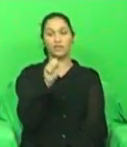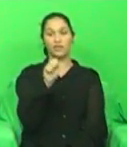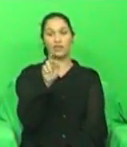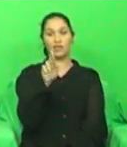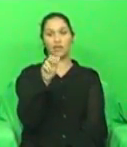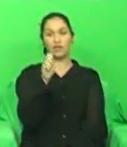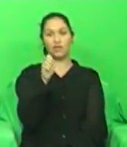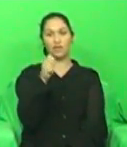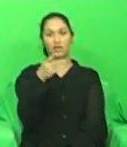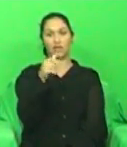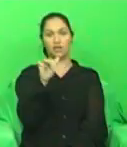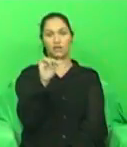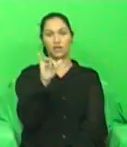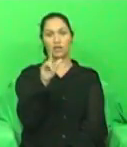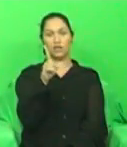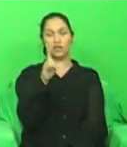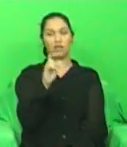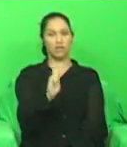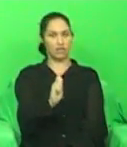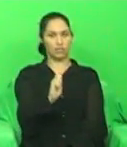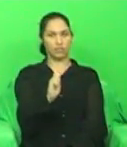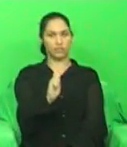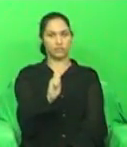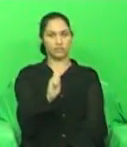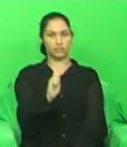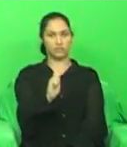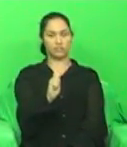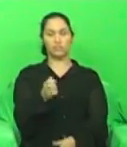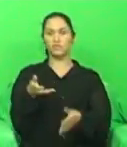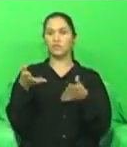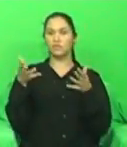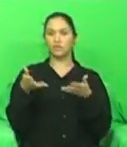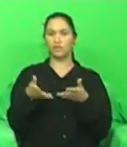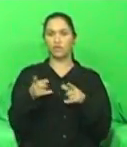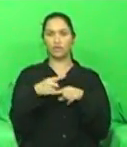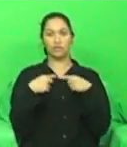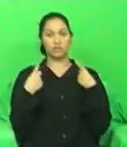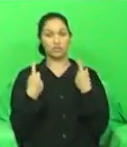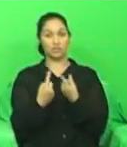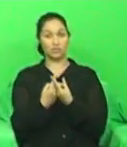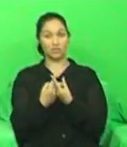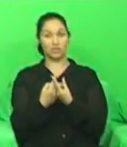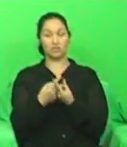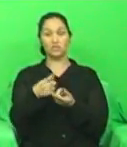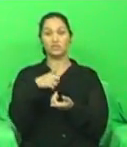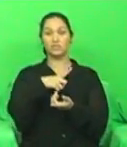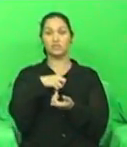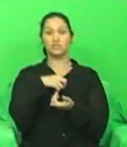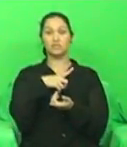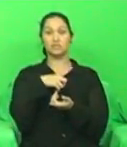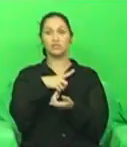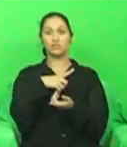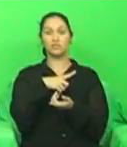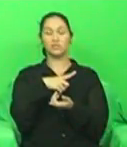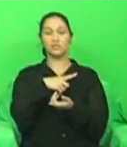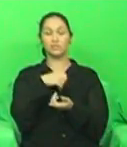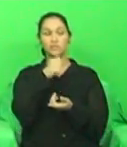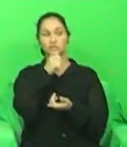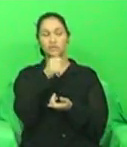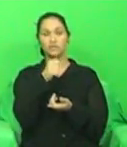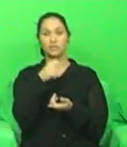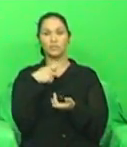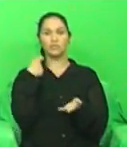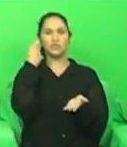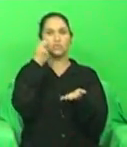de quem se cobra nesse exato momento aquela limpeza que ele corte de grama que já está com 22 metros e meio de